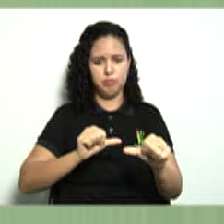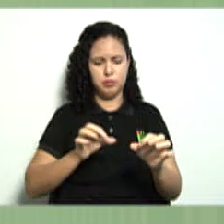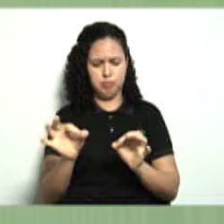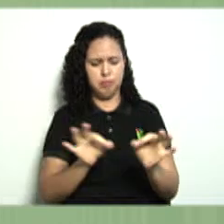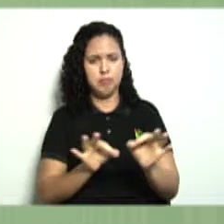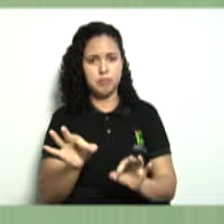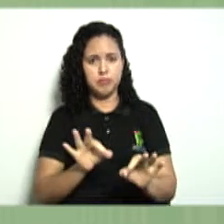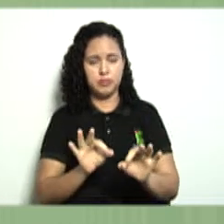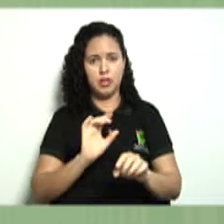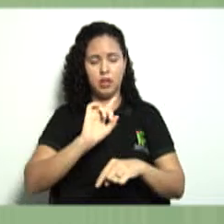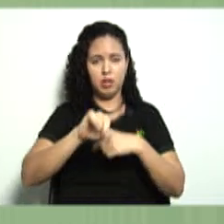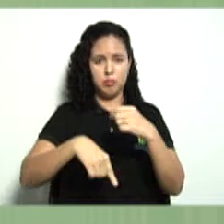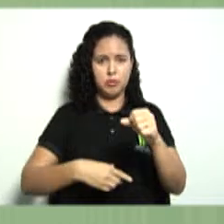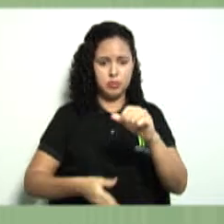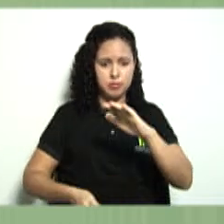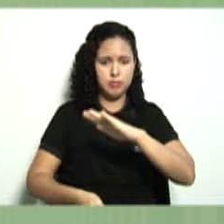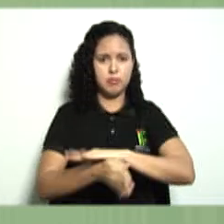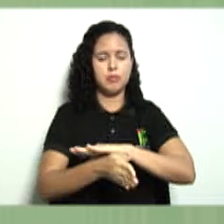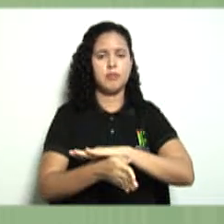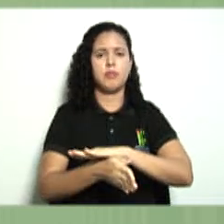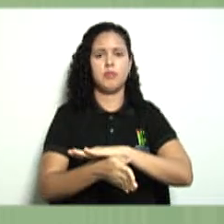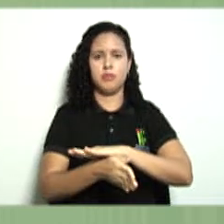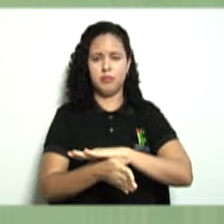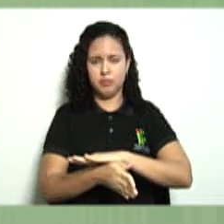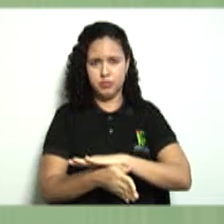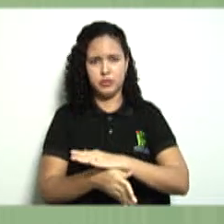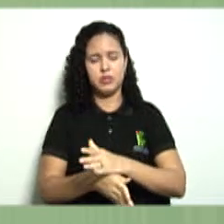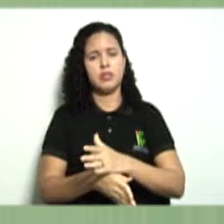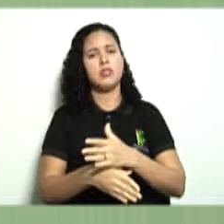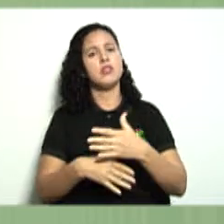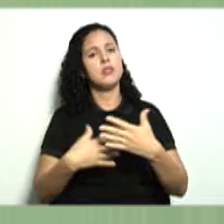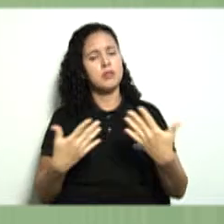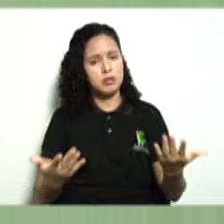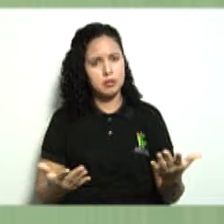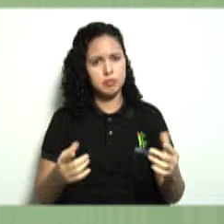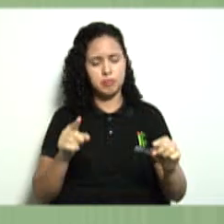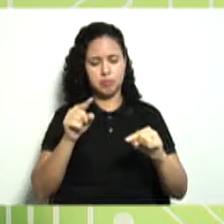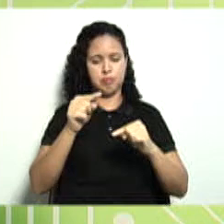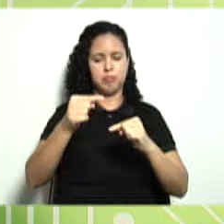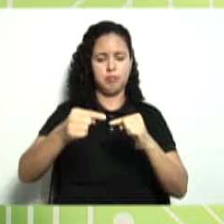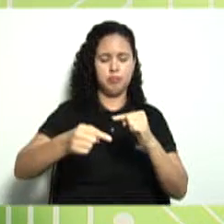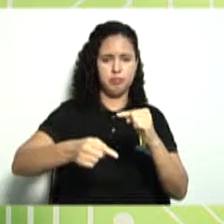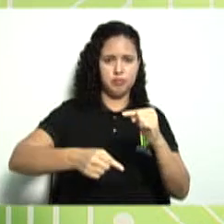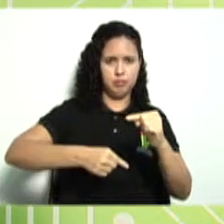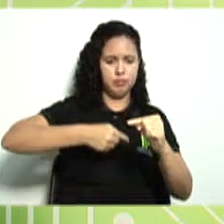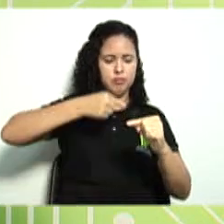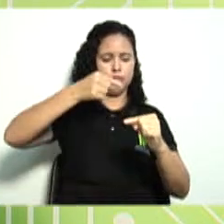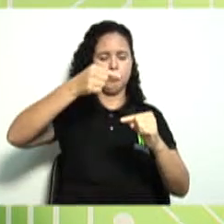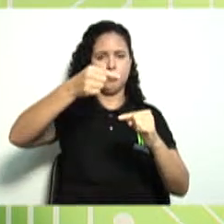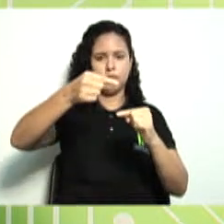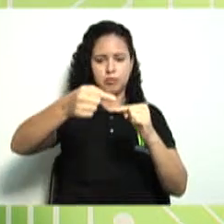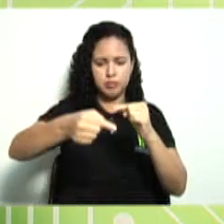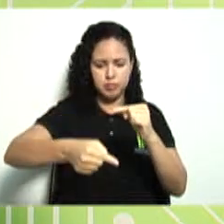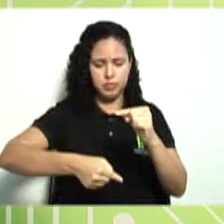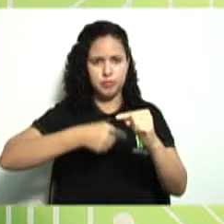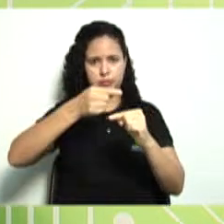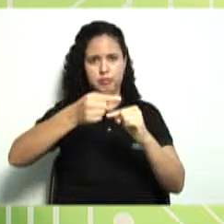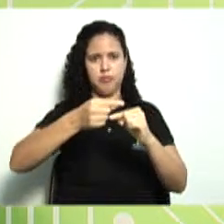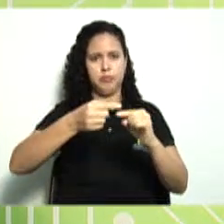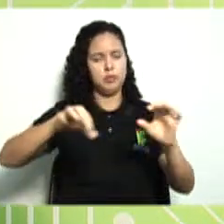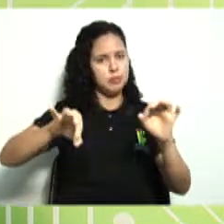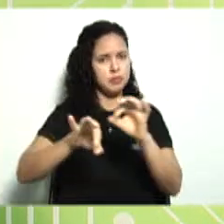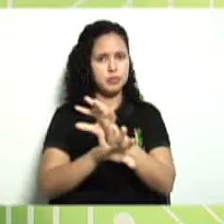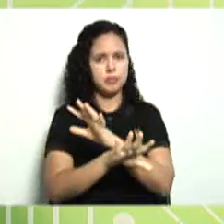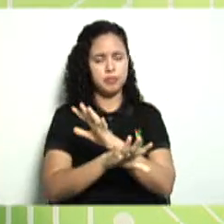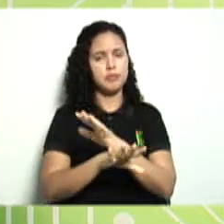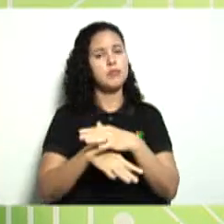seguida sair, certo? E aí sim tem o ciclo de uma informação completa, certo? Então, o exemplo que